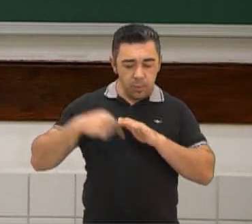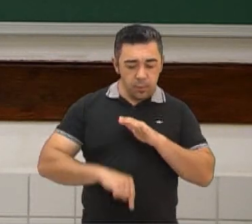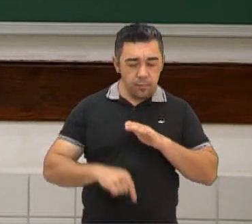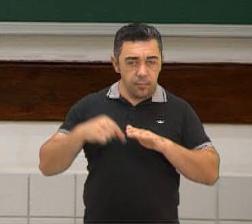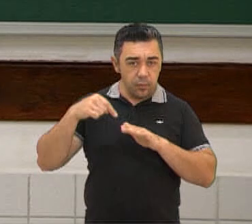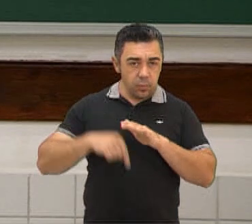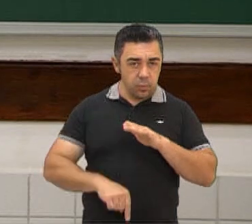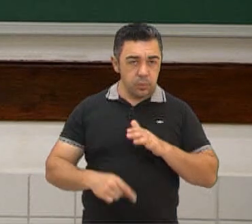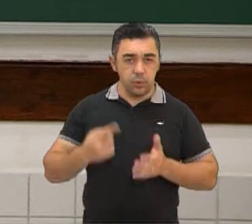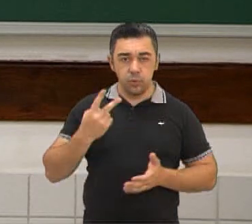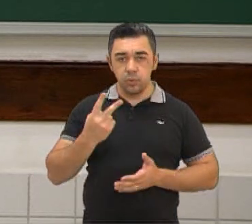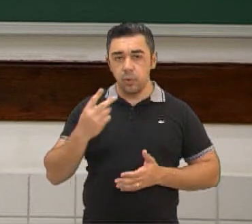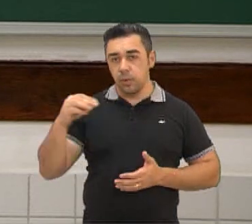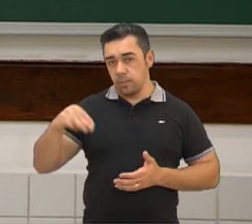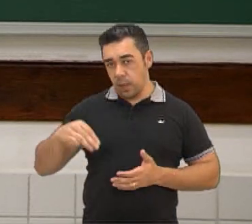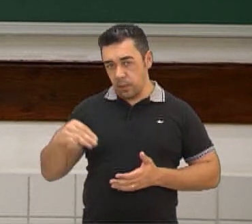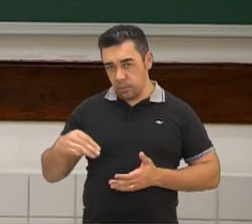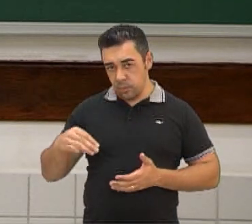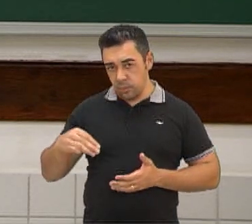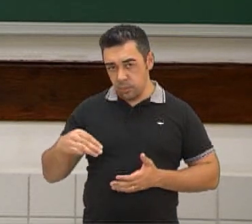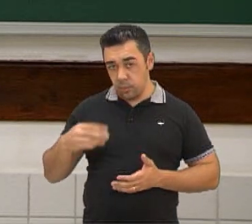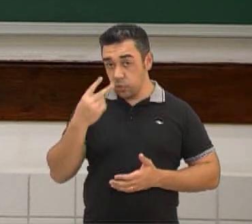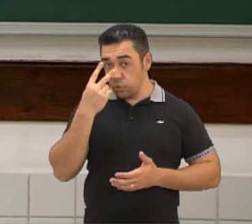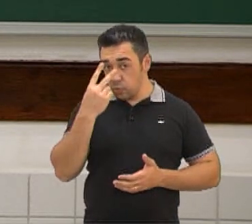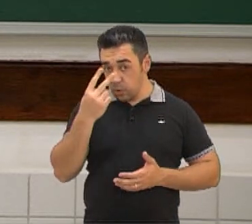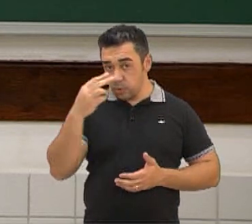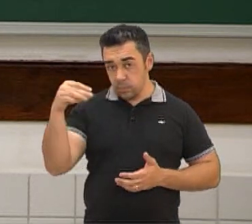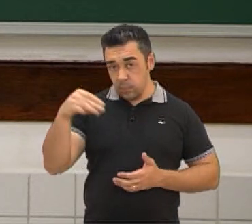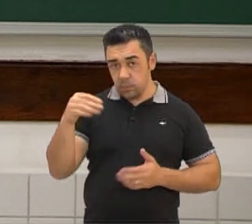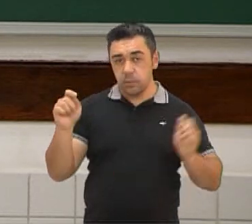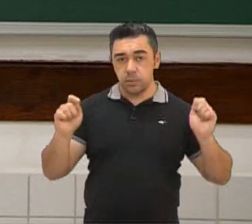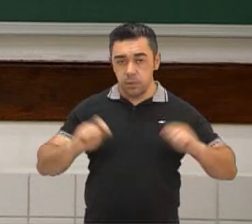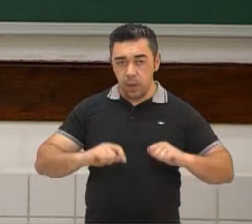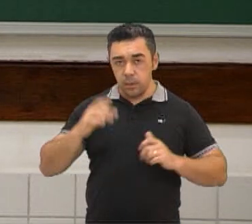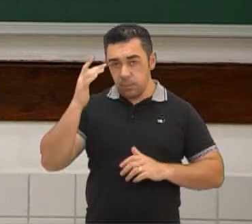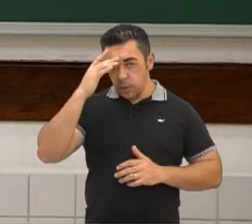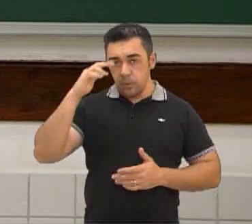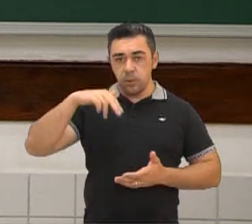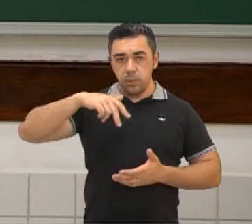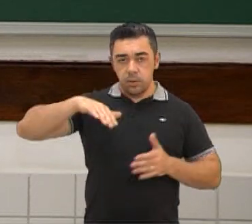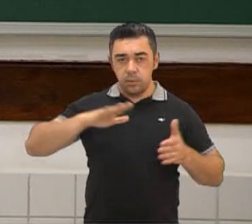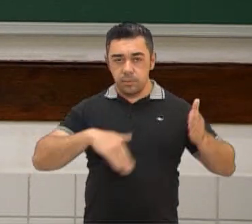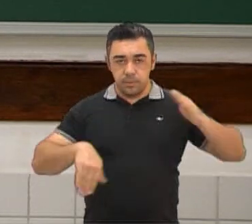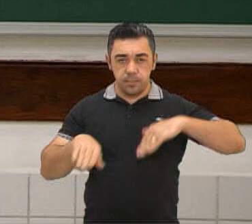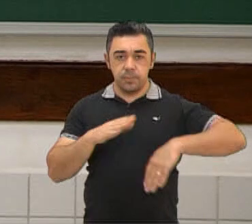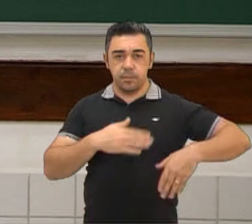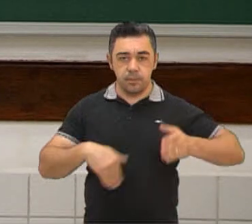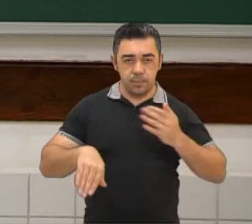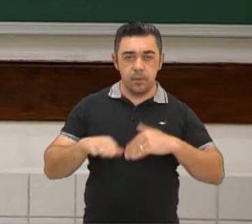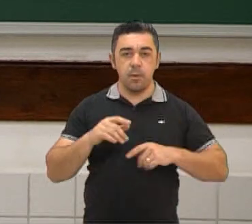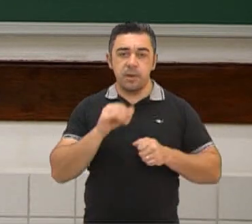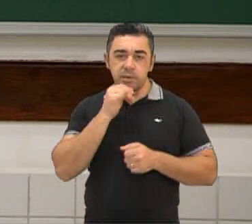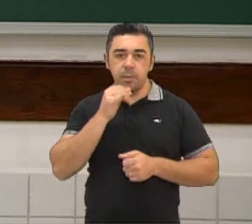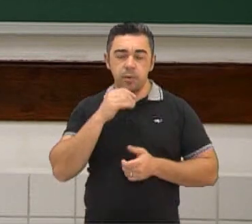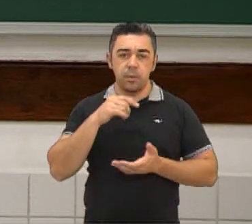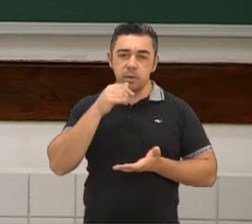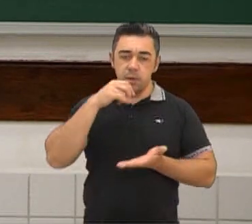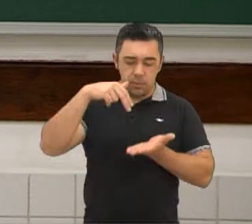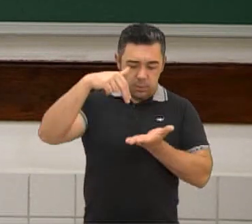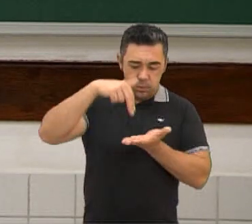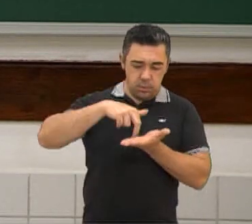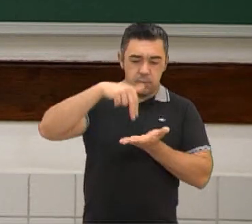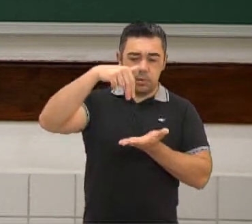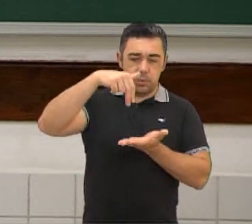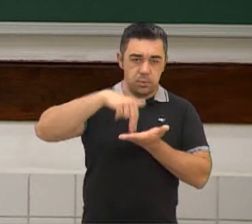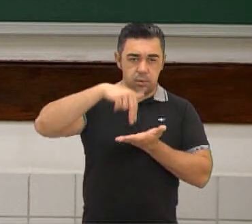de 2 metros, tá? Isso que garante que o jogador não vá apoiar o pé no chão, tá? Então, o jogador não pode